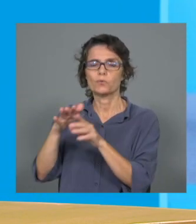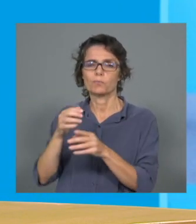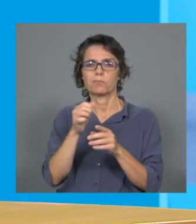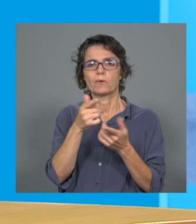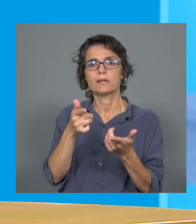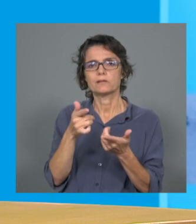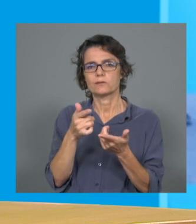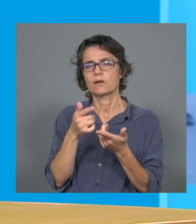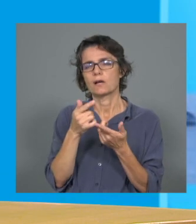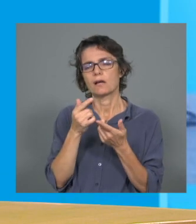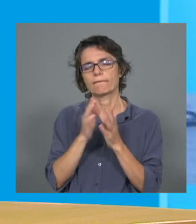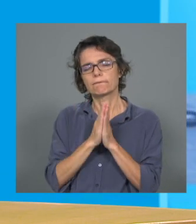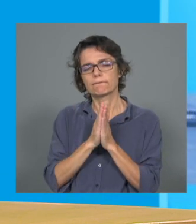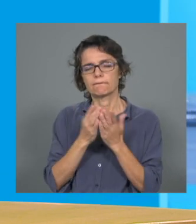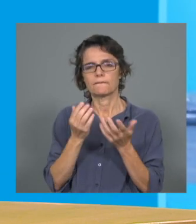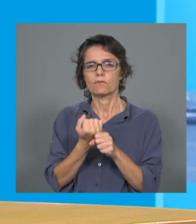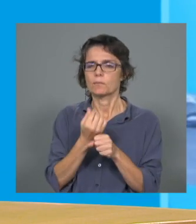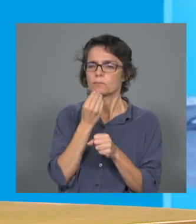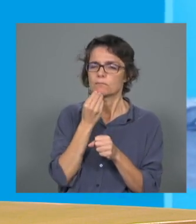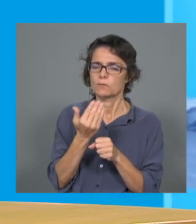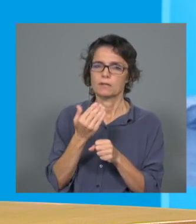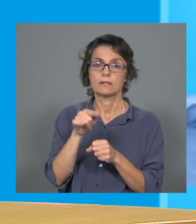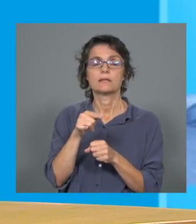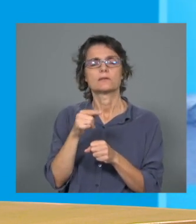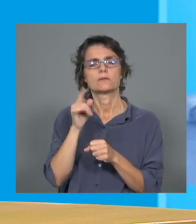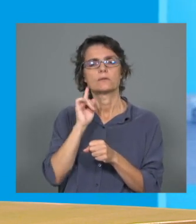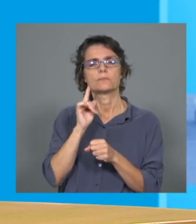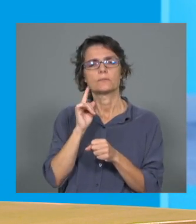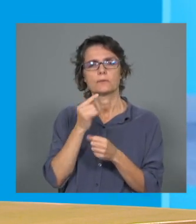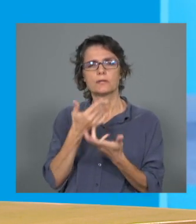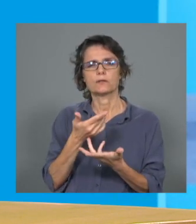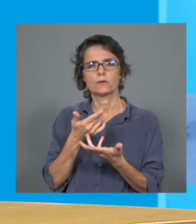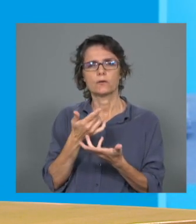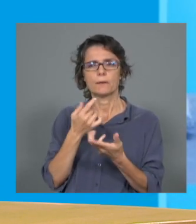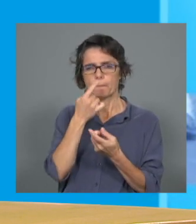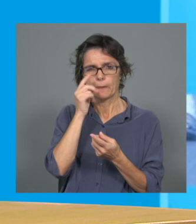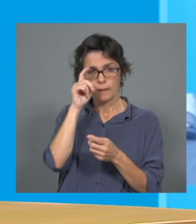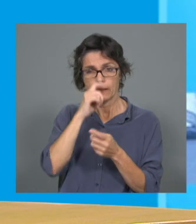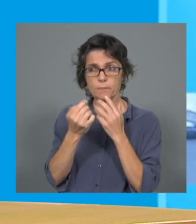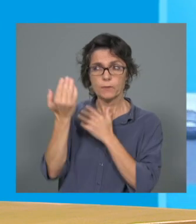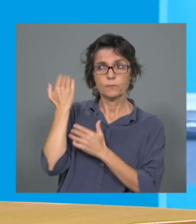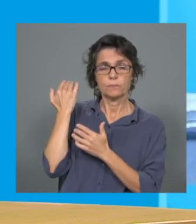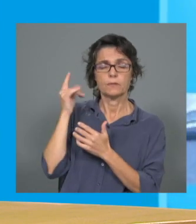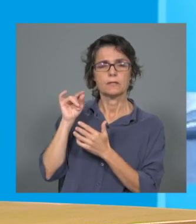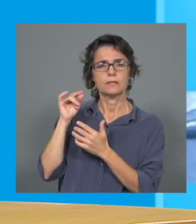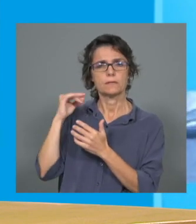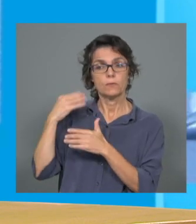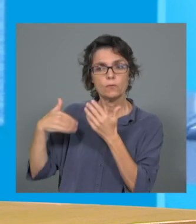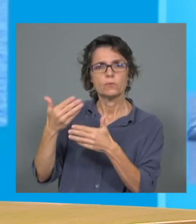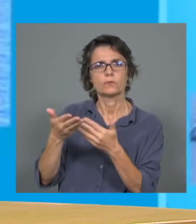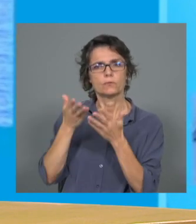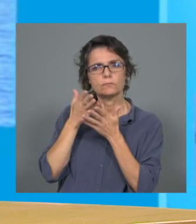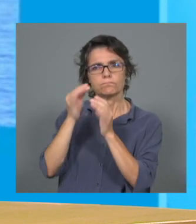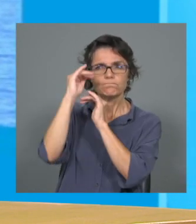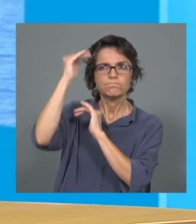é pedido é que continuemos a honrar este passado, lendo Fátima, mas não nos esquecendo do mundo e trazendo cada